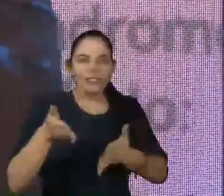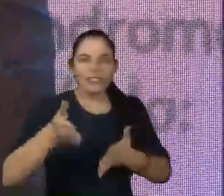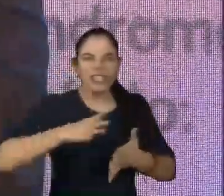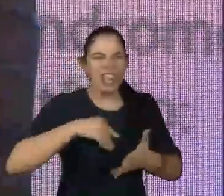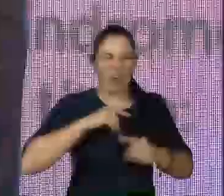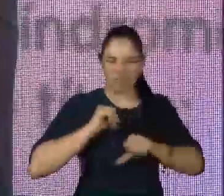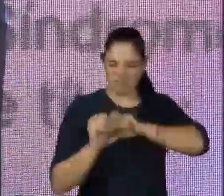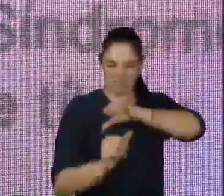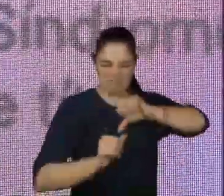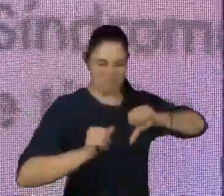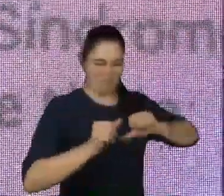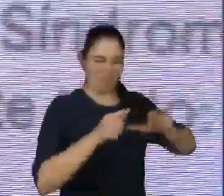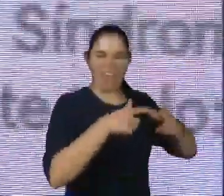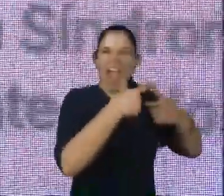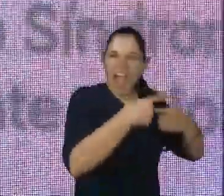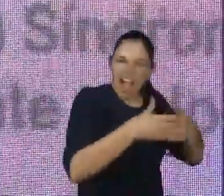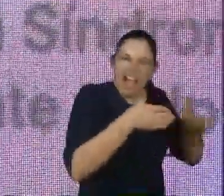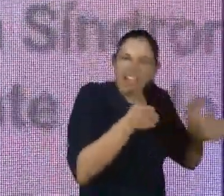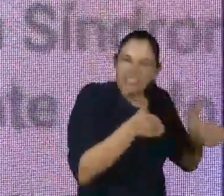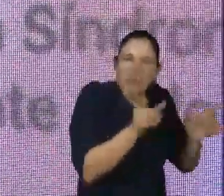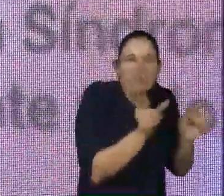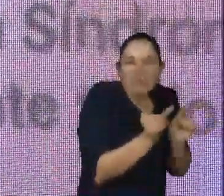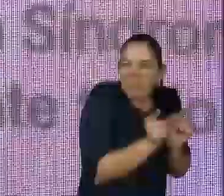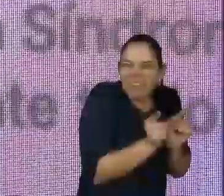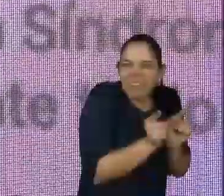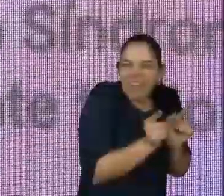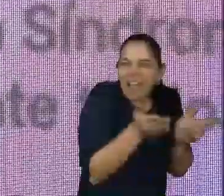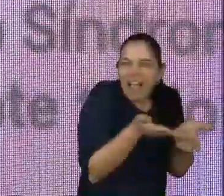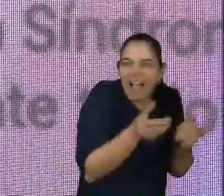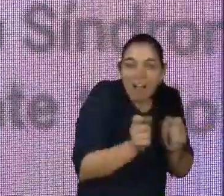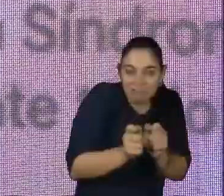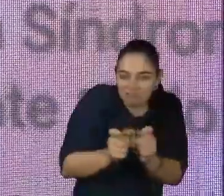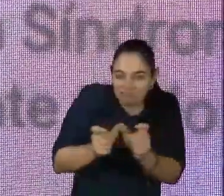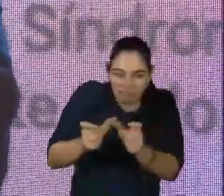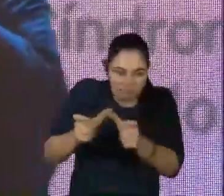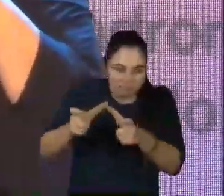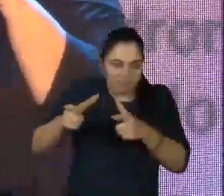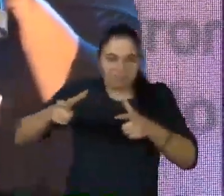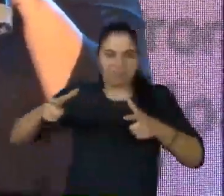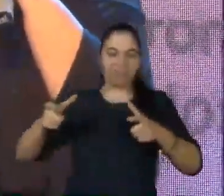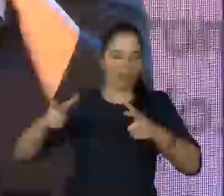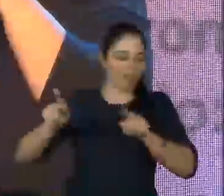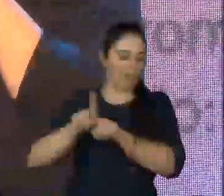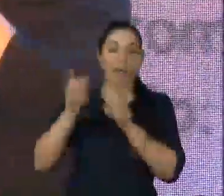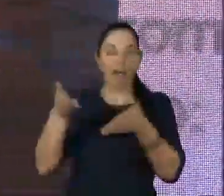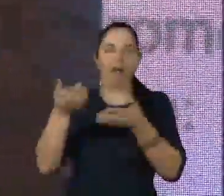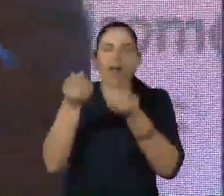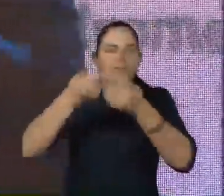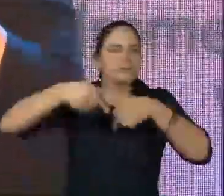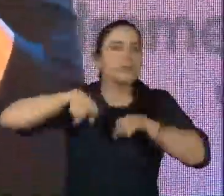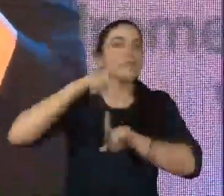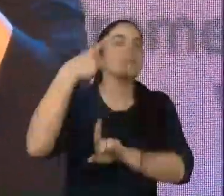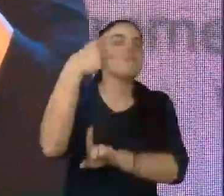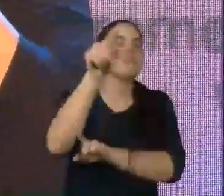mudar a caixinha. Aquela caixinha já não serviu mais. Então, agora eu vou fazer um desafio para